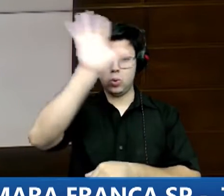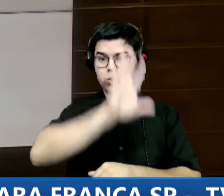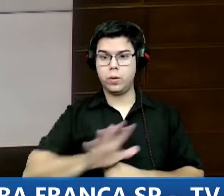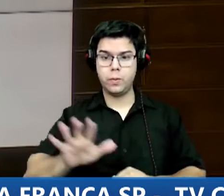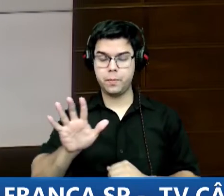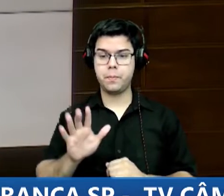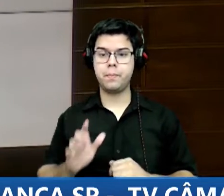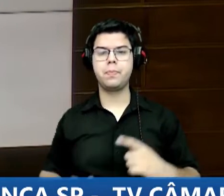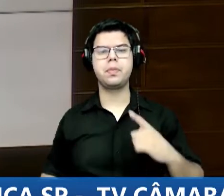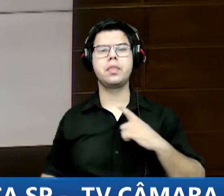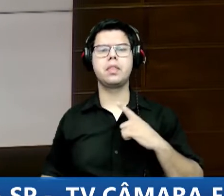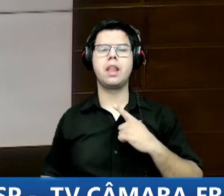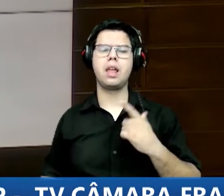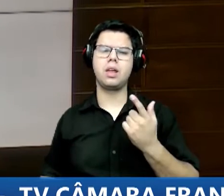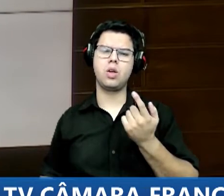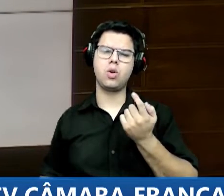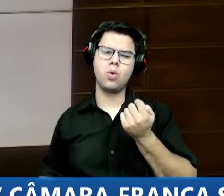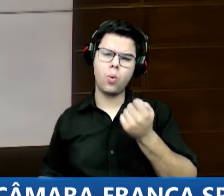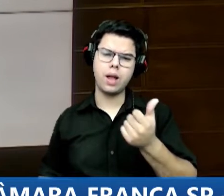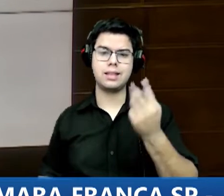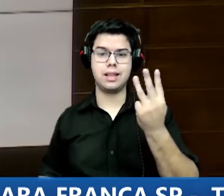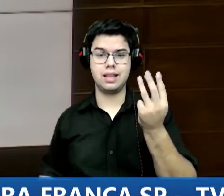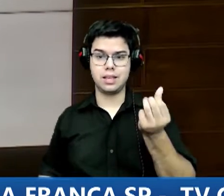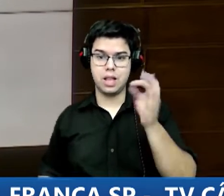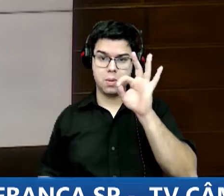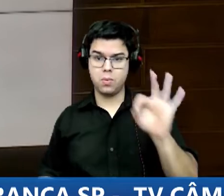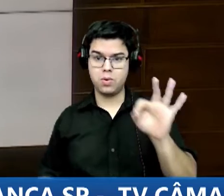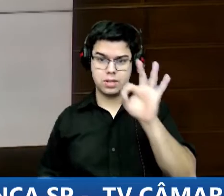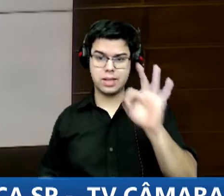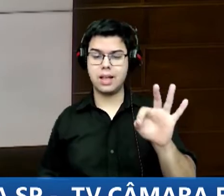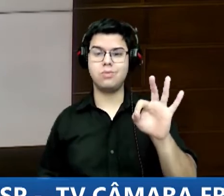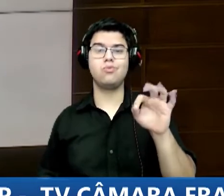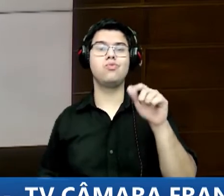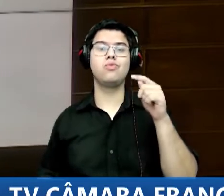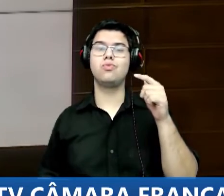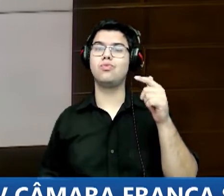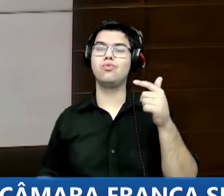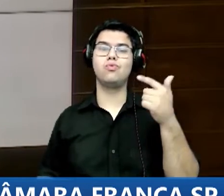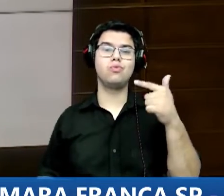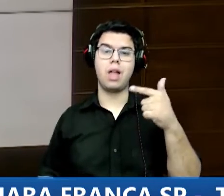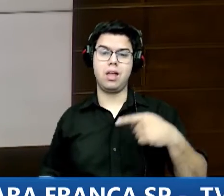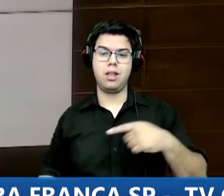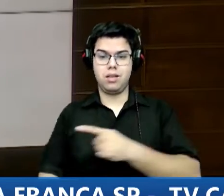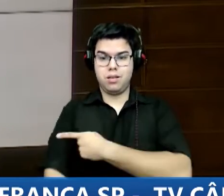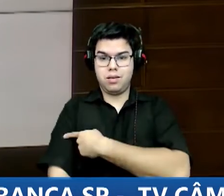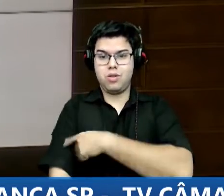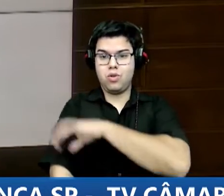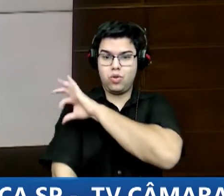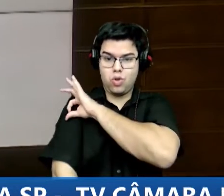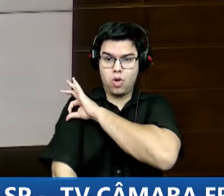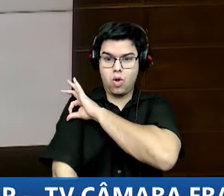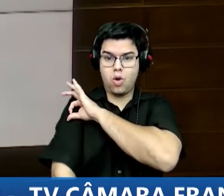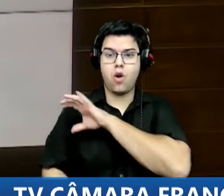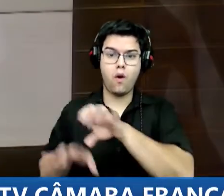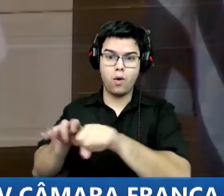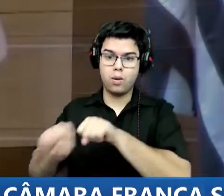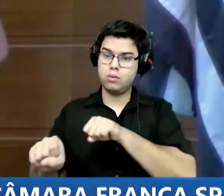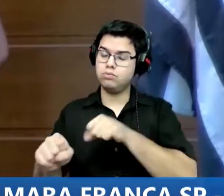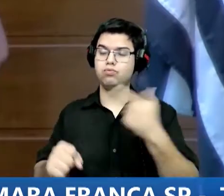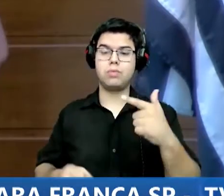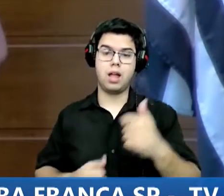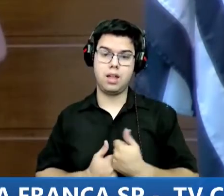quase 36% da população sem ensino fundamental completo. Nós tínhamos quase